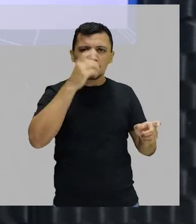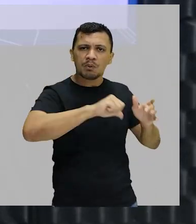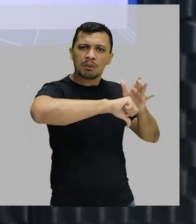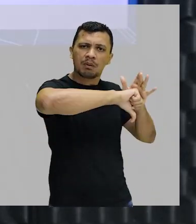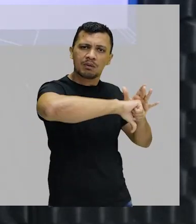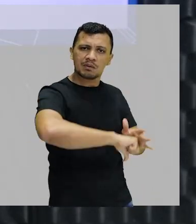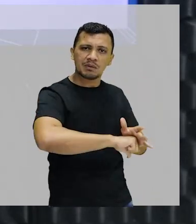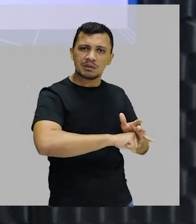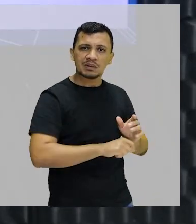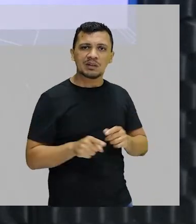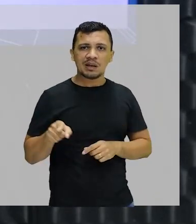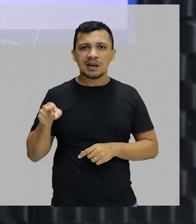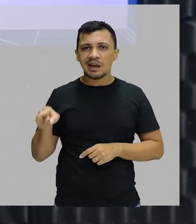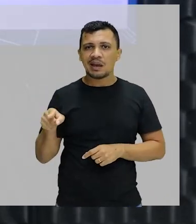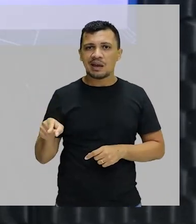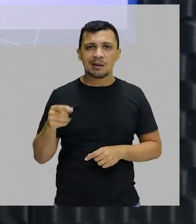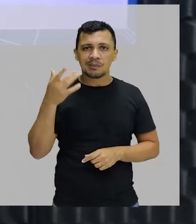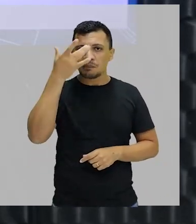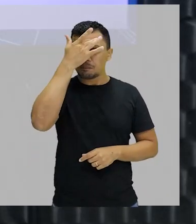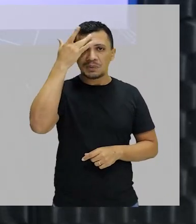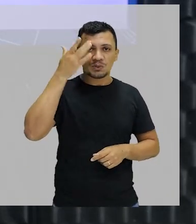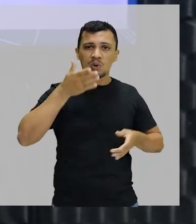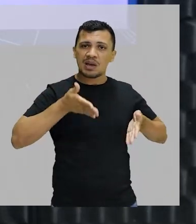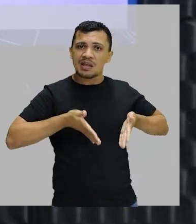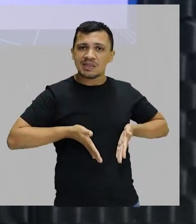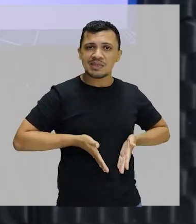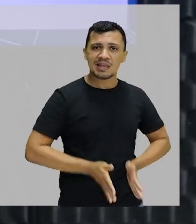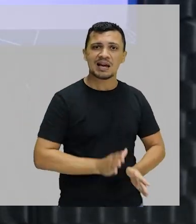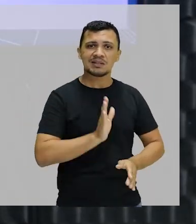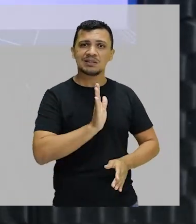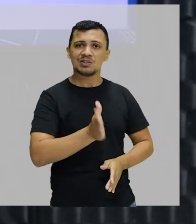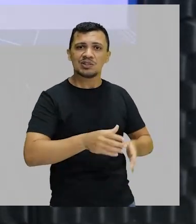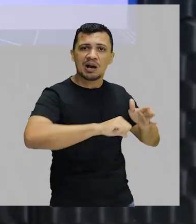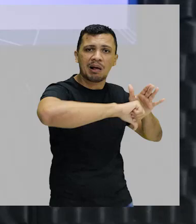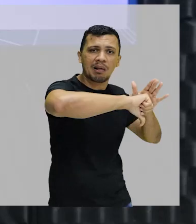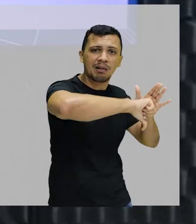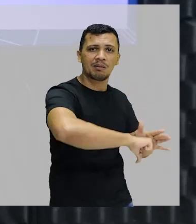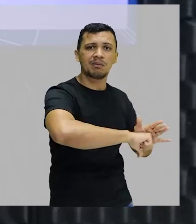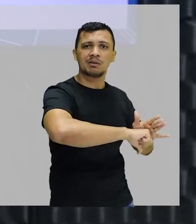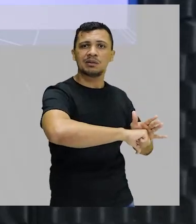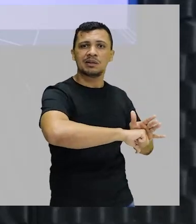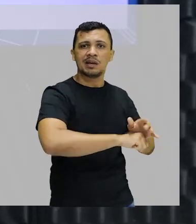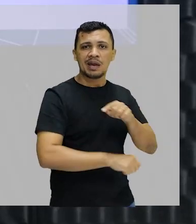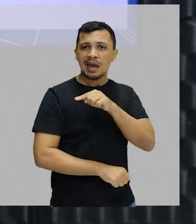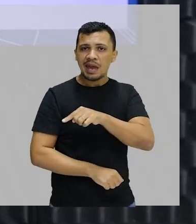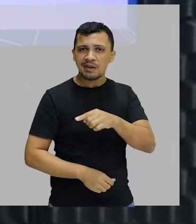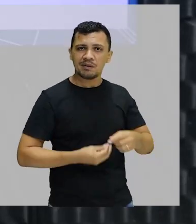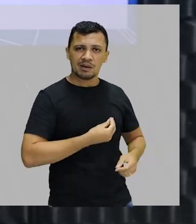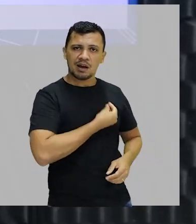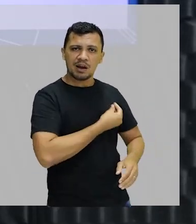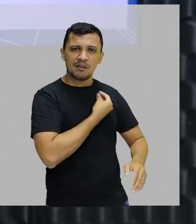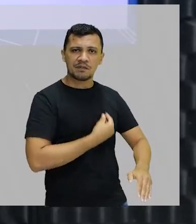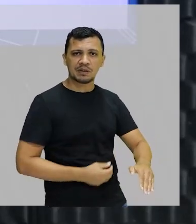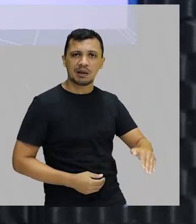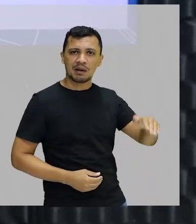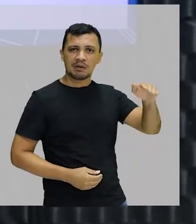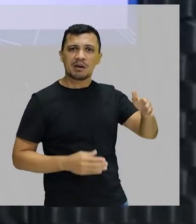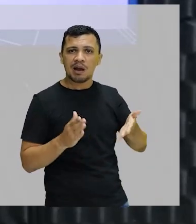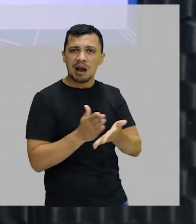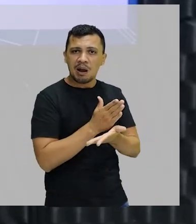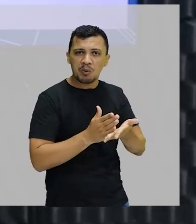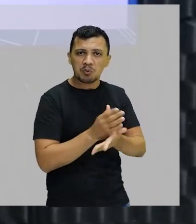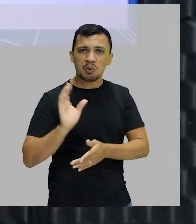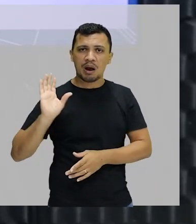um selvagem que já nasce delinquente. Ele não se torna delinquente por conta de uma